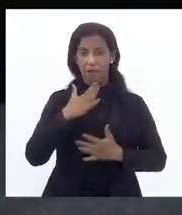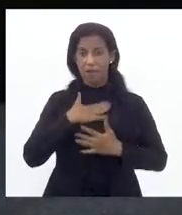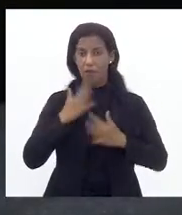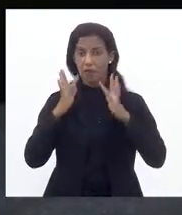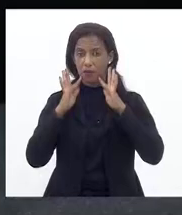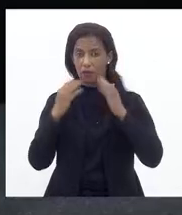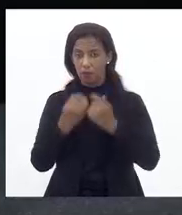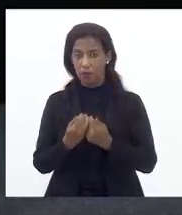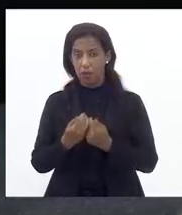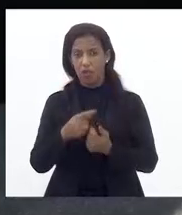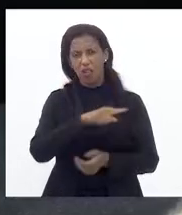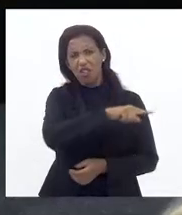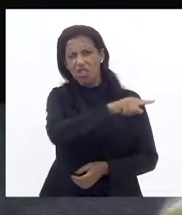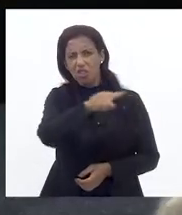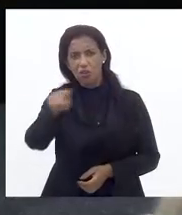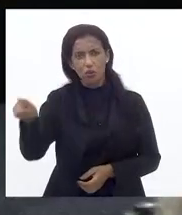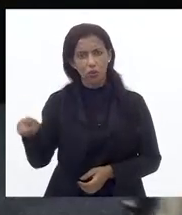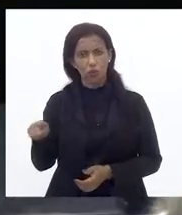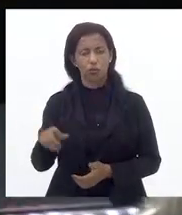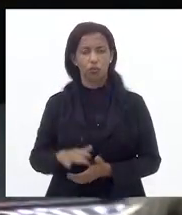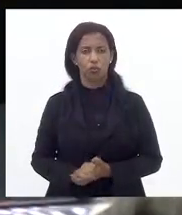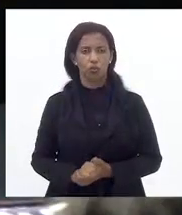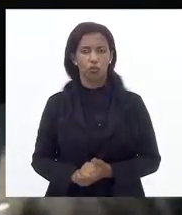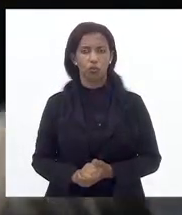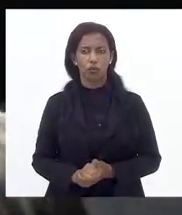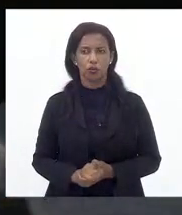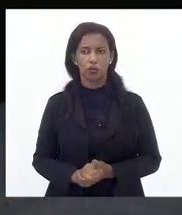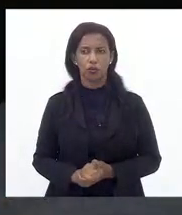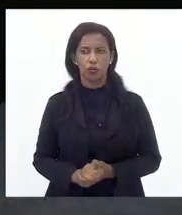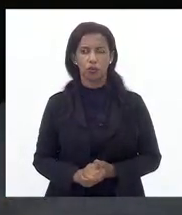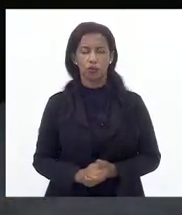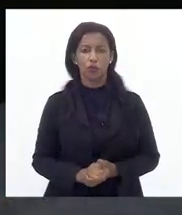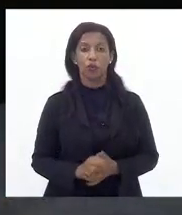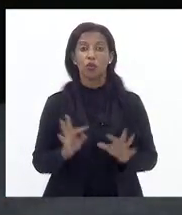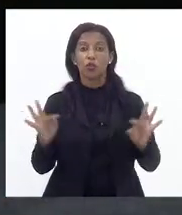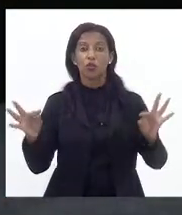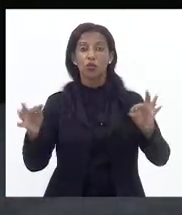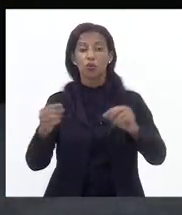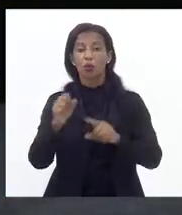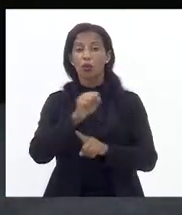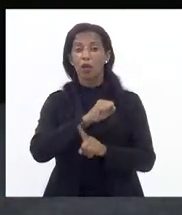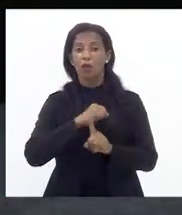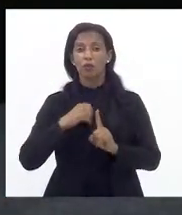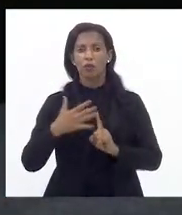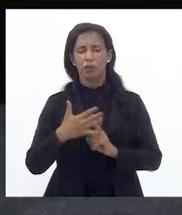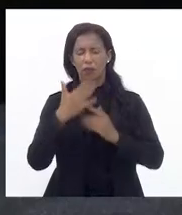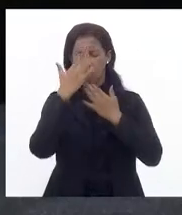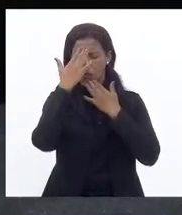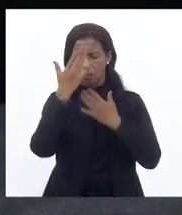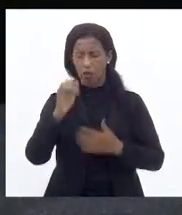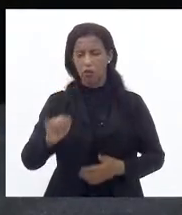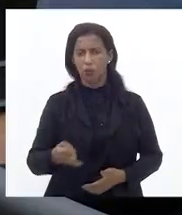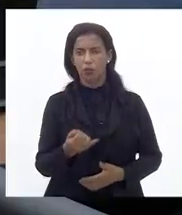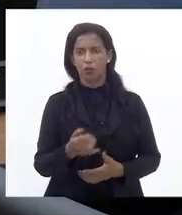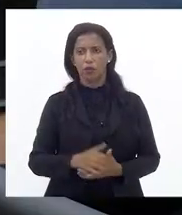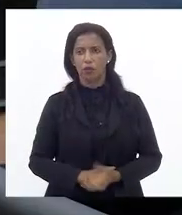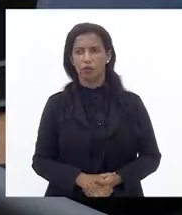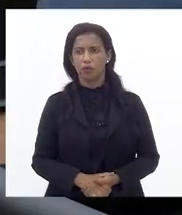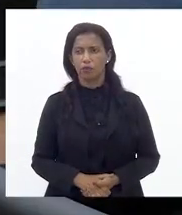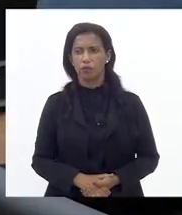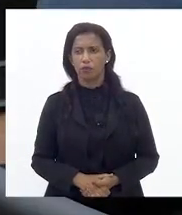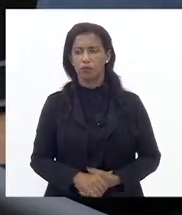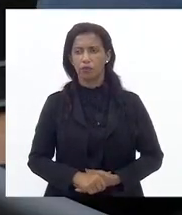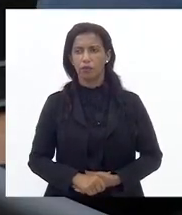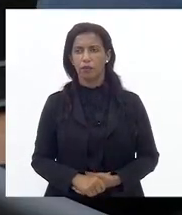minha família EA família de todos os senhores aqui presentes de toda a sociedade agradeço a oportunidade obrigado